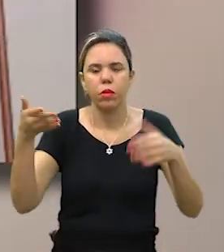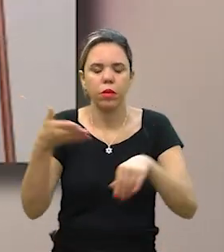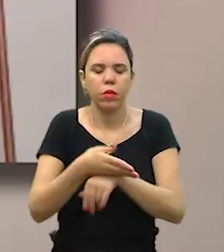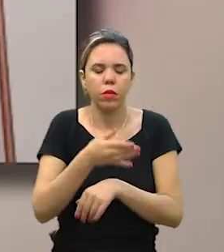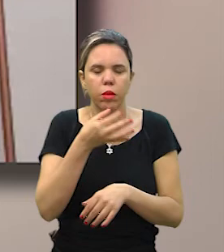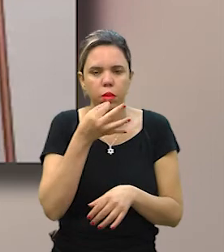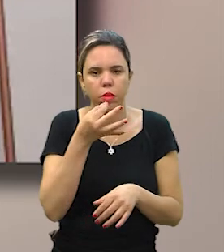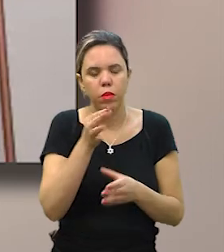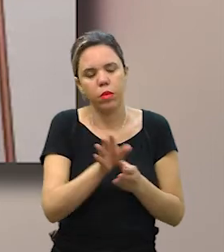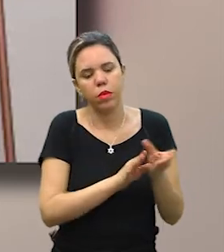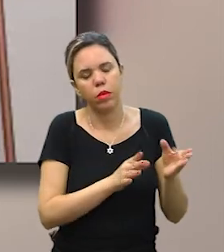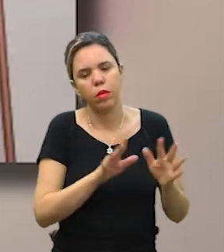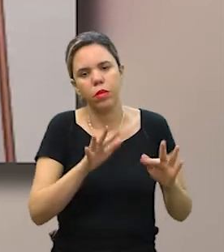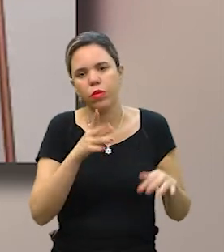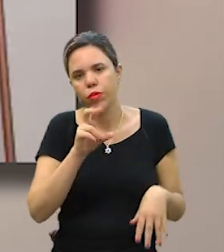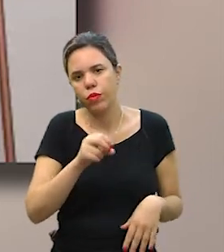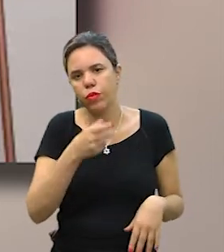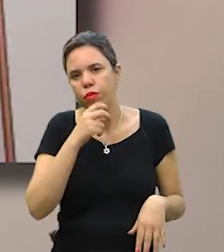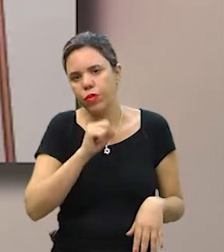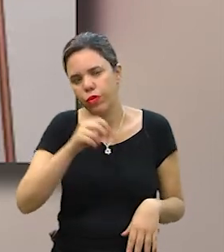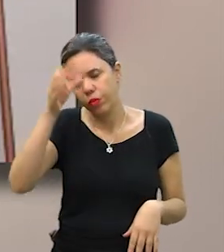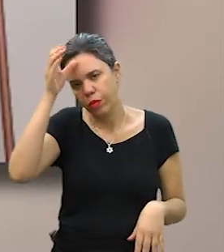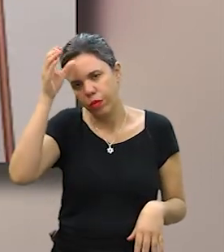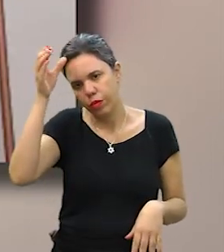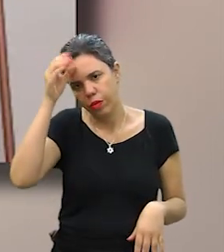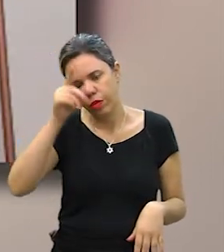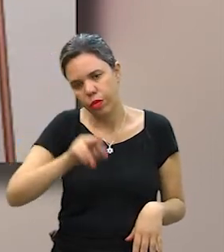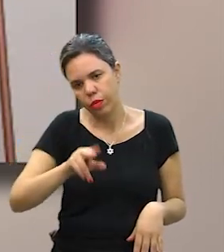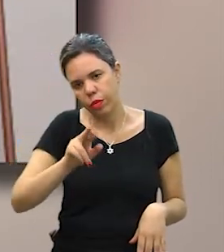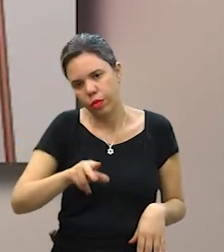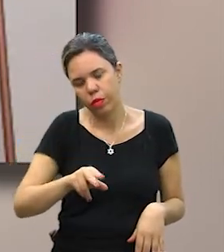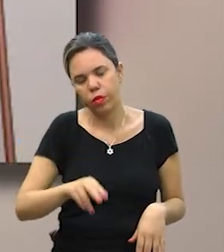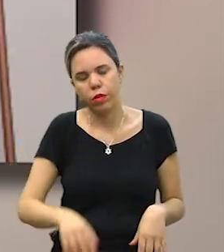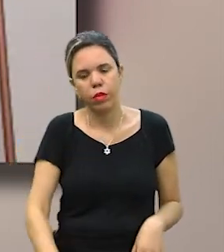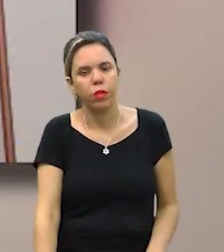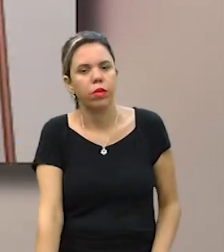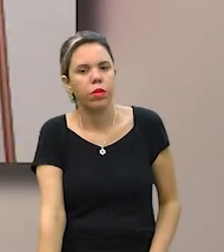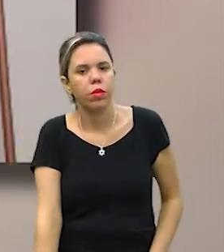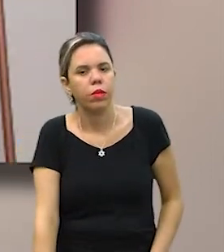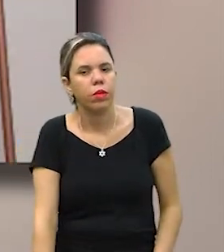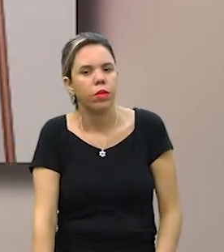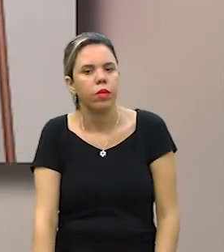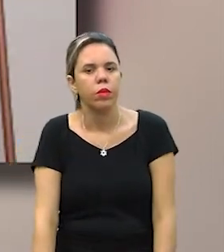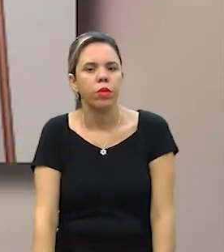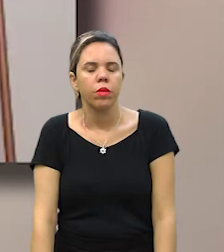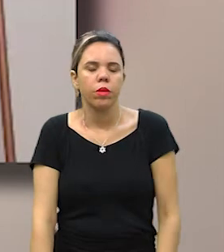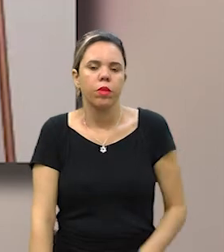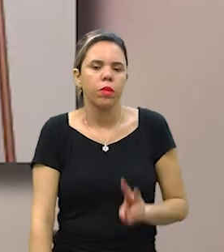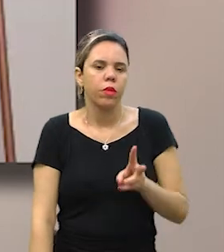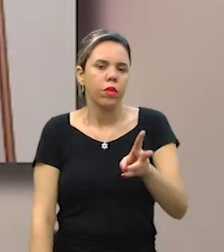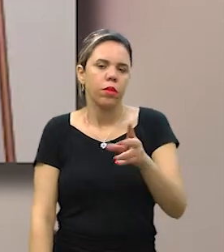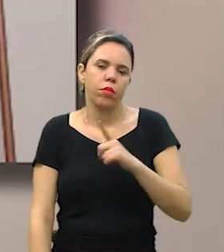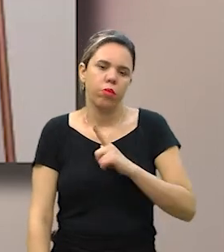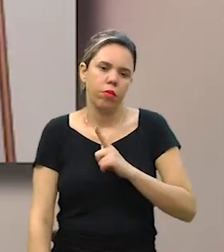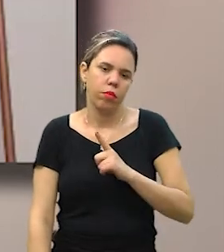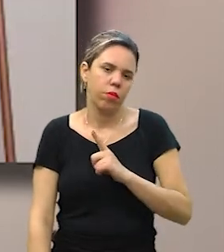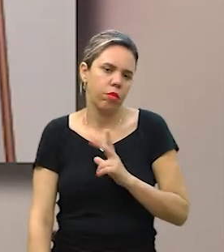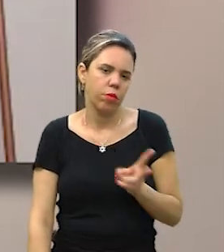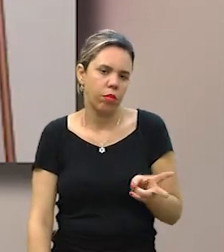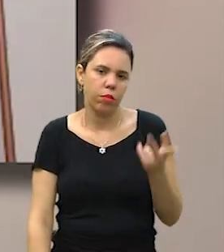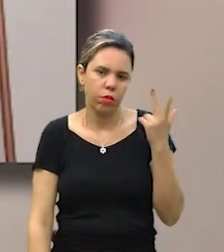né? Avó, avô, tio, irmãos, enfim, sempre vai